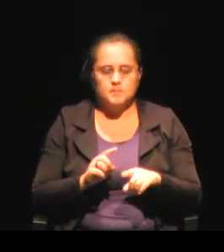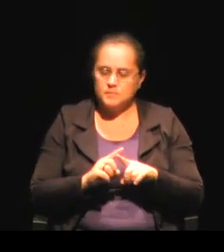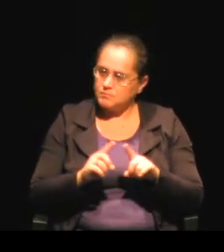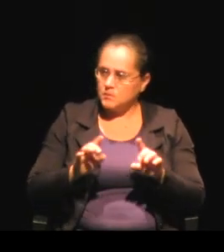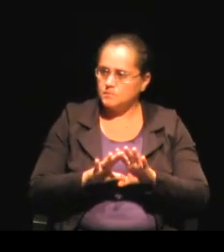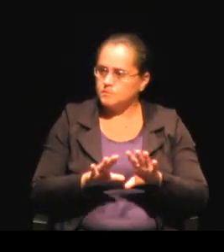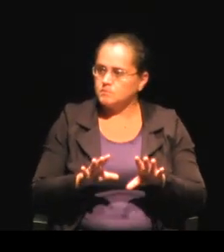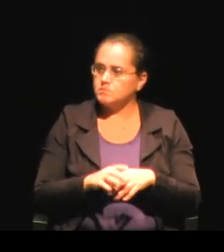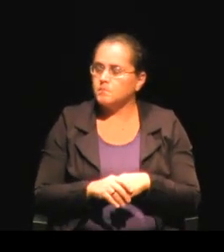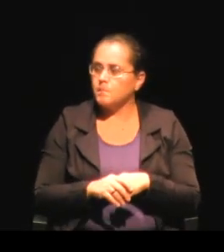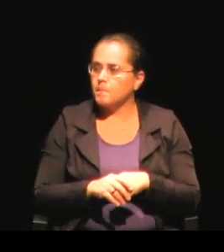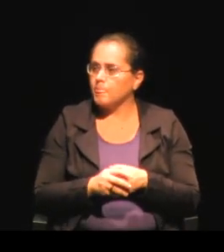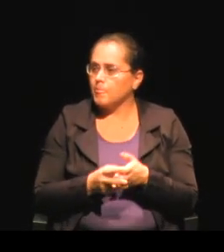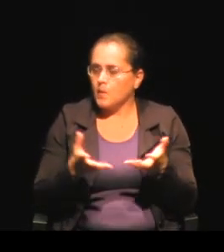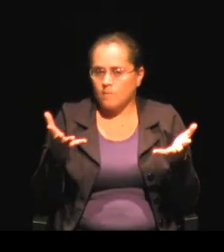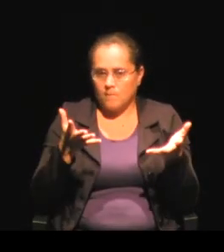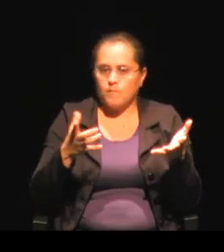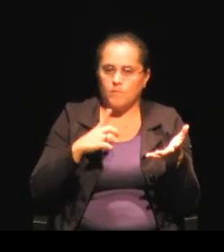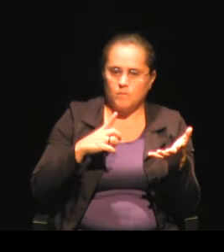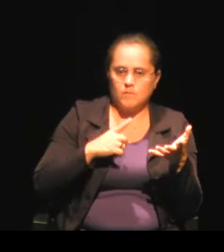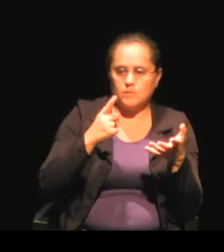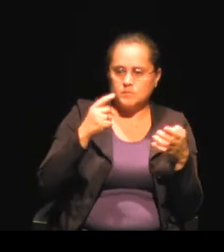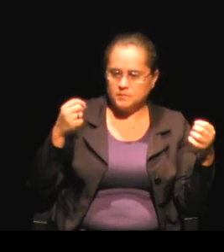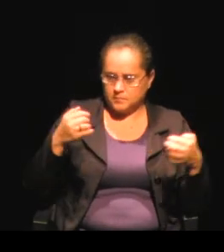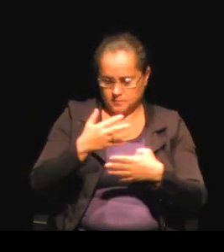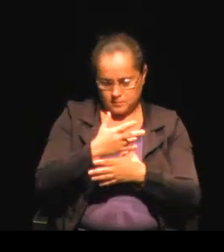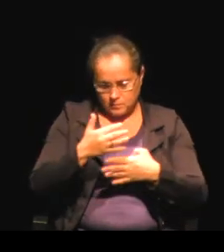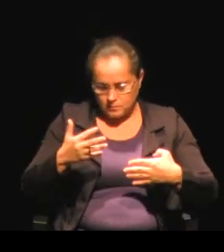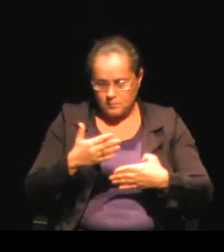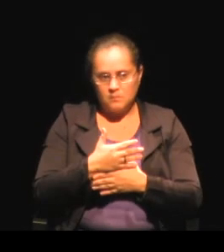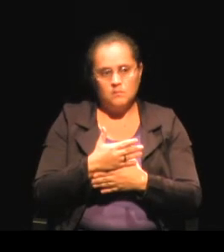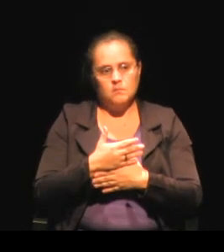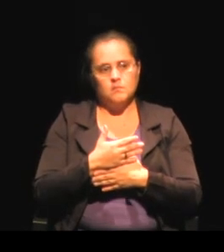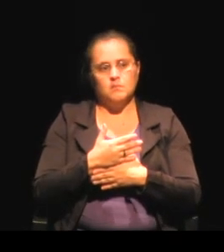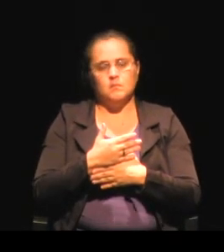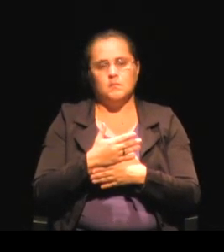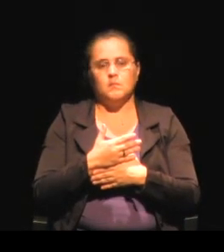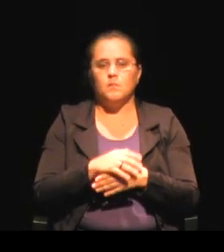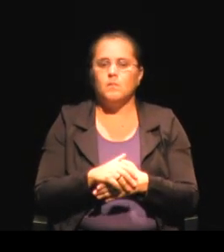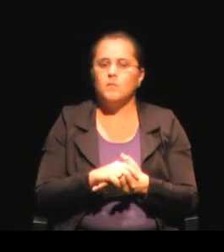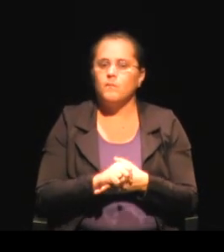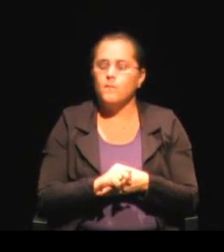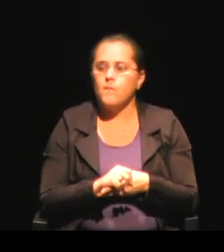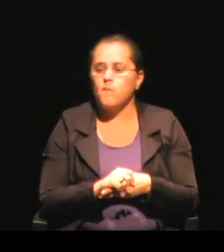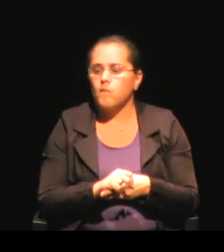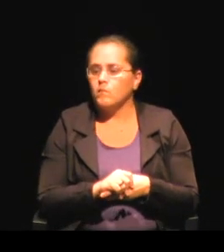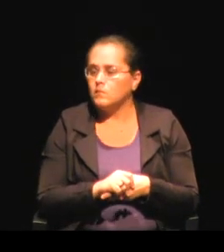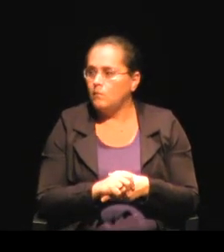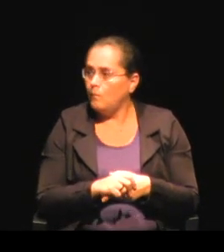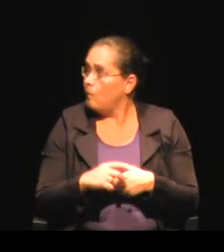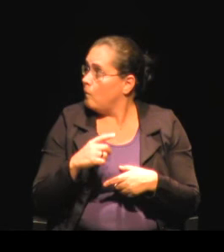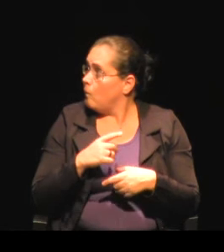matrizes coloniais, aí, no caso, Espanha e Portugal. Esse é o Tratado de Tordesilhas, né? A primeira ruptura do Tratado de